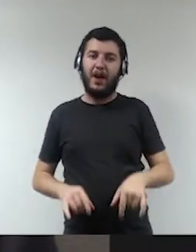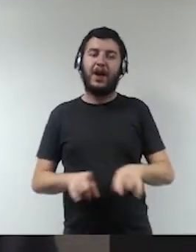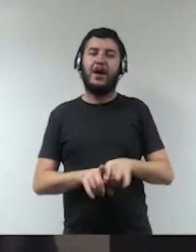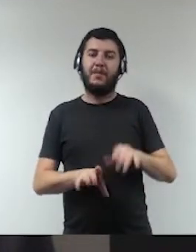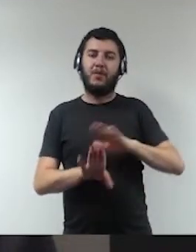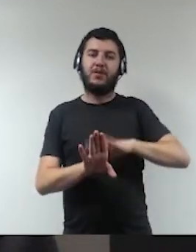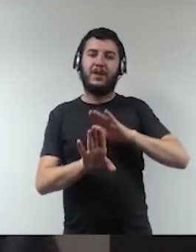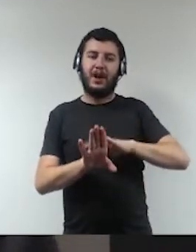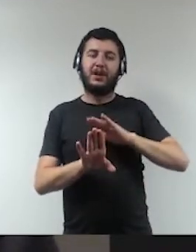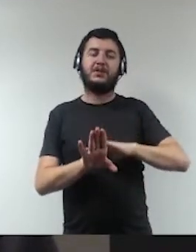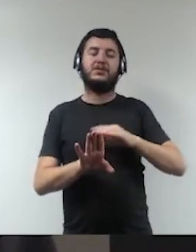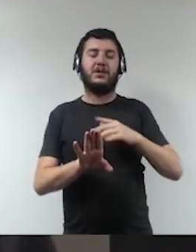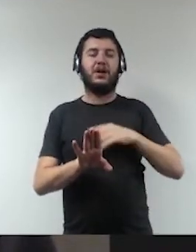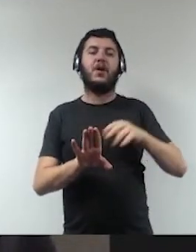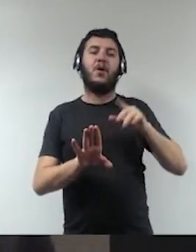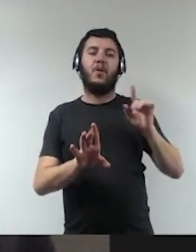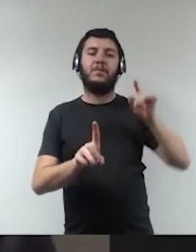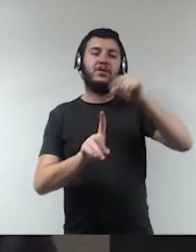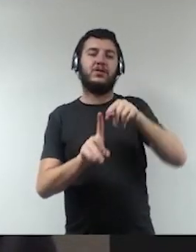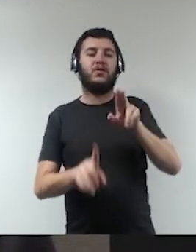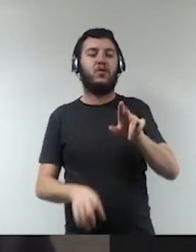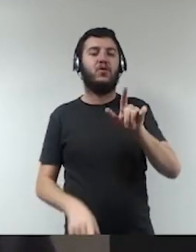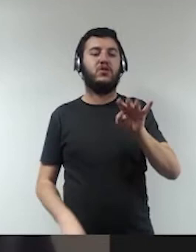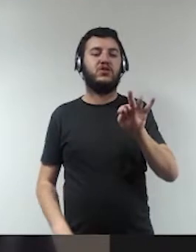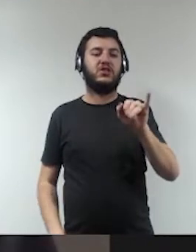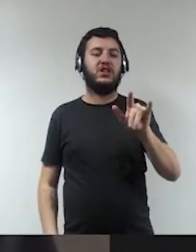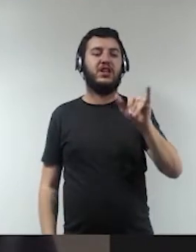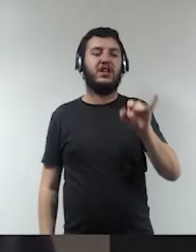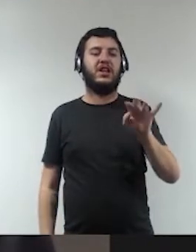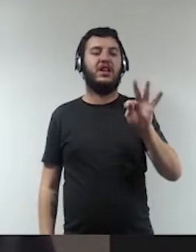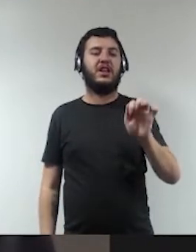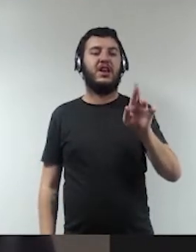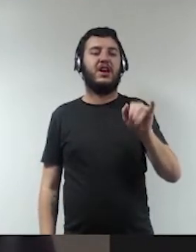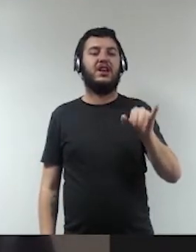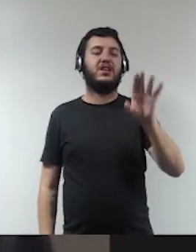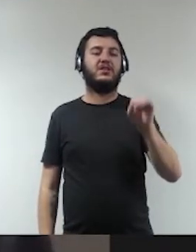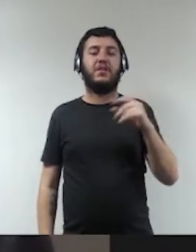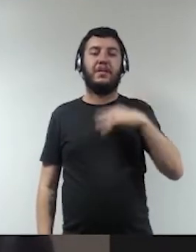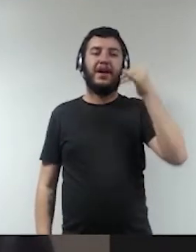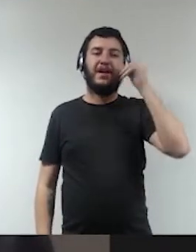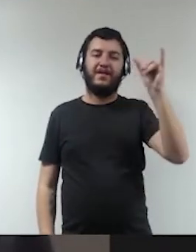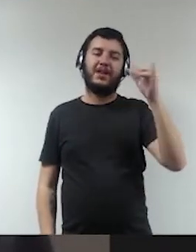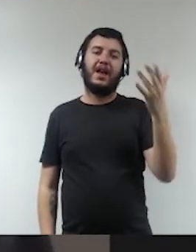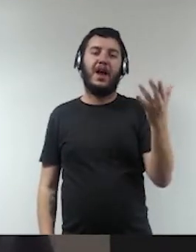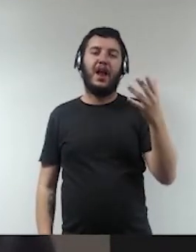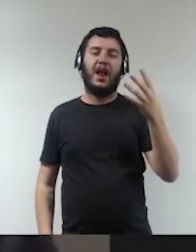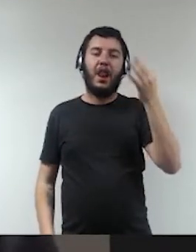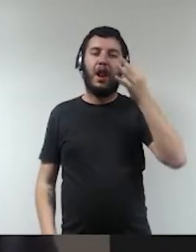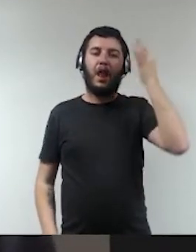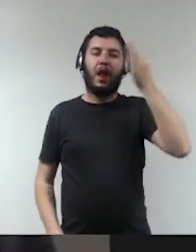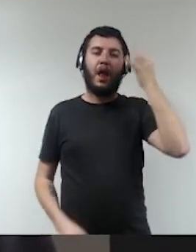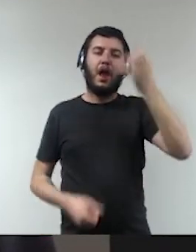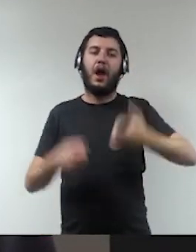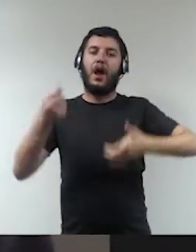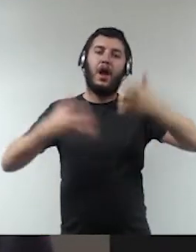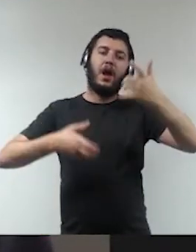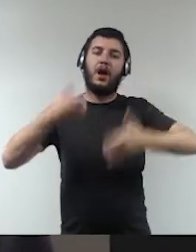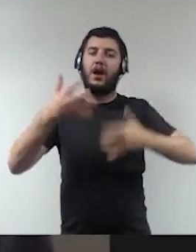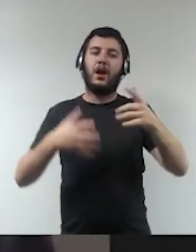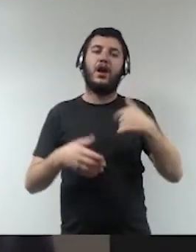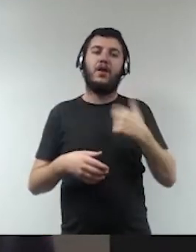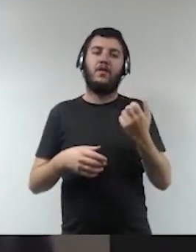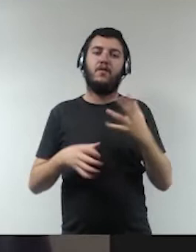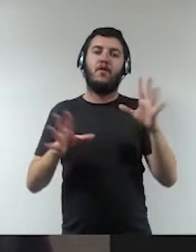E aqui eu vou saltar, para não ficar me debatendo em teorias, para dizer que a controvérsia é